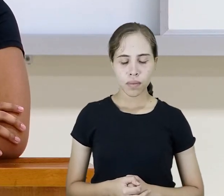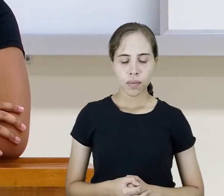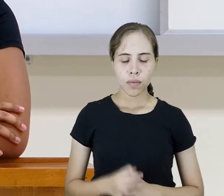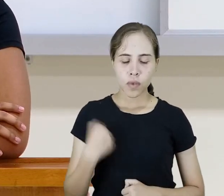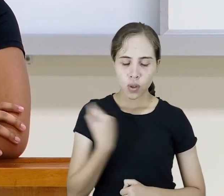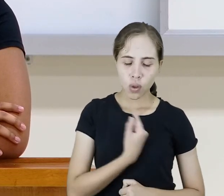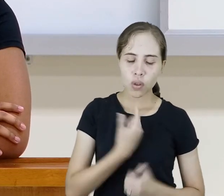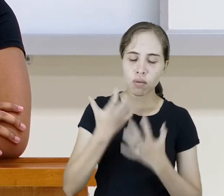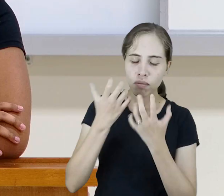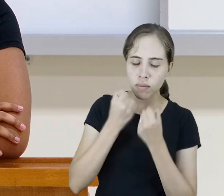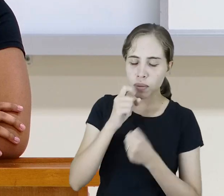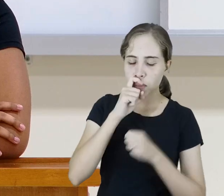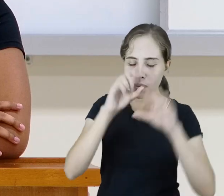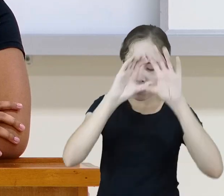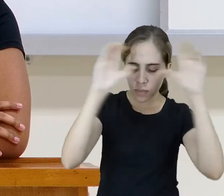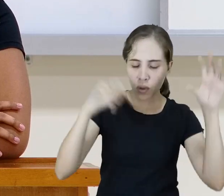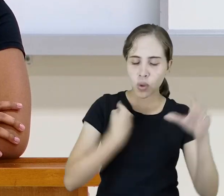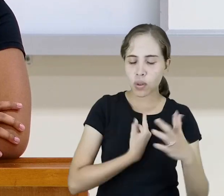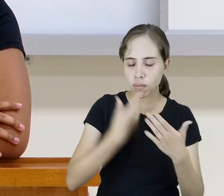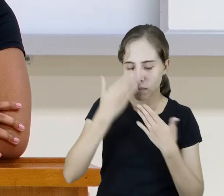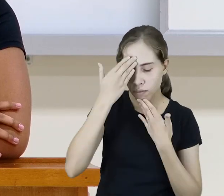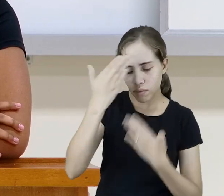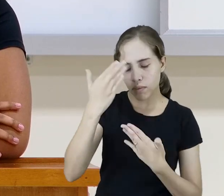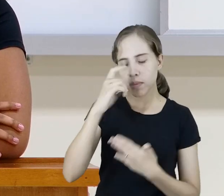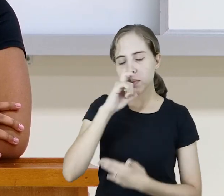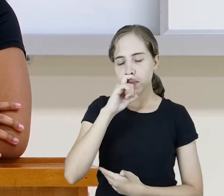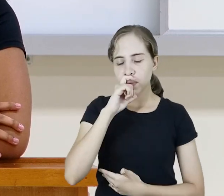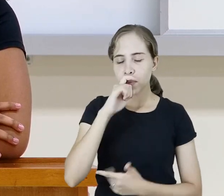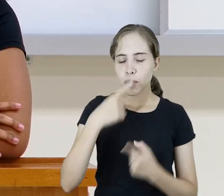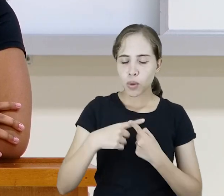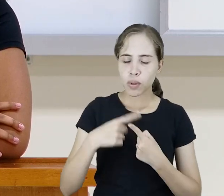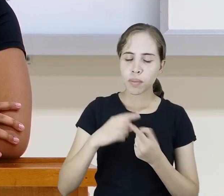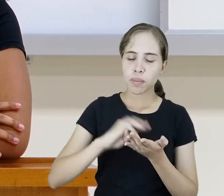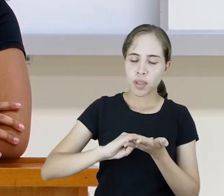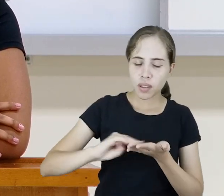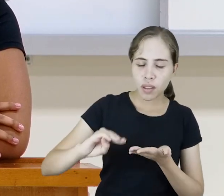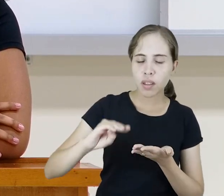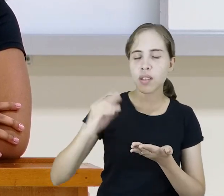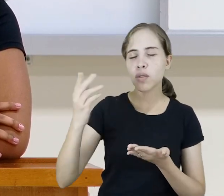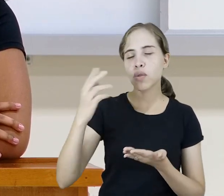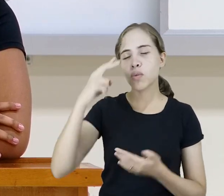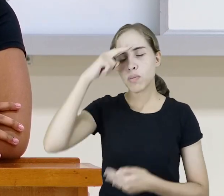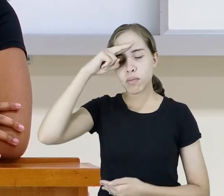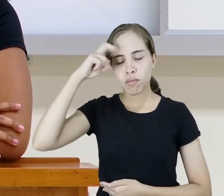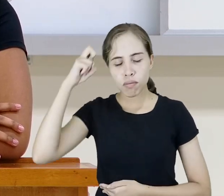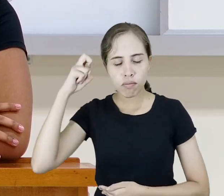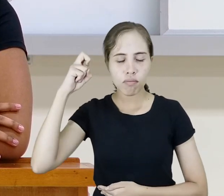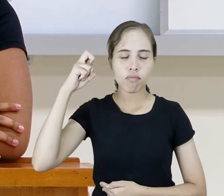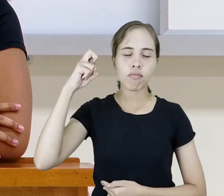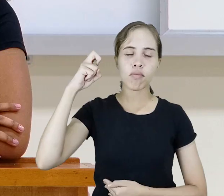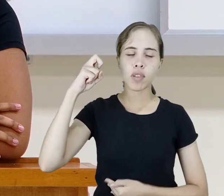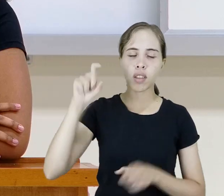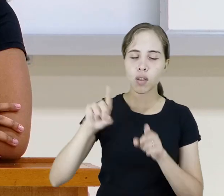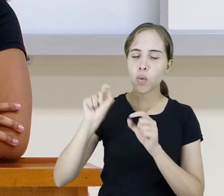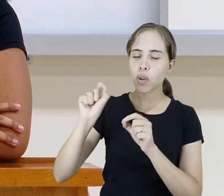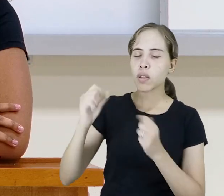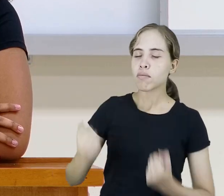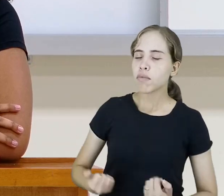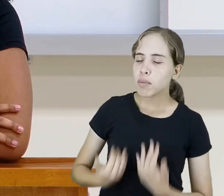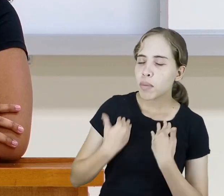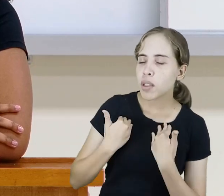Nós, querido Pai Celestial, nós agradecemos, Pai, pela mensagem do profeta Russell M. Nelson, que nos